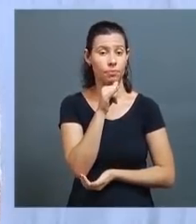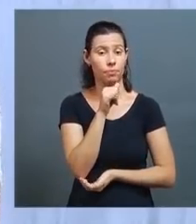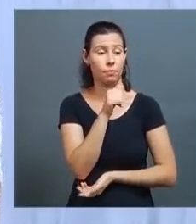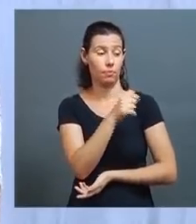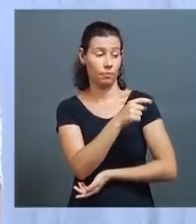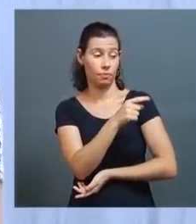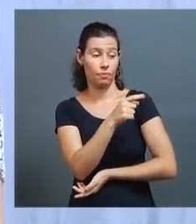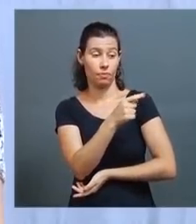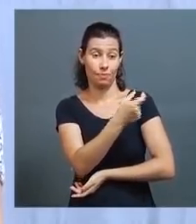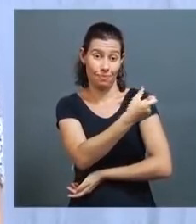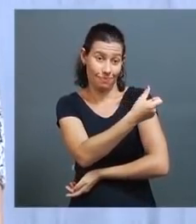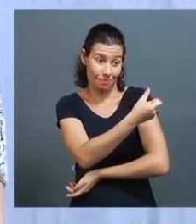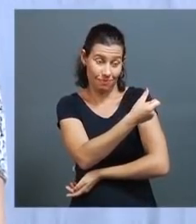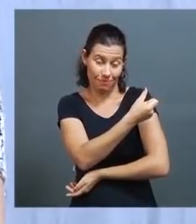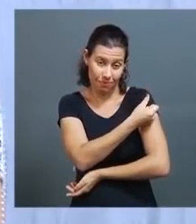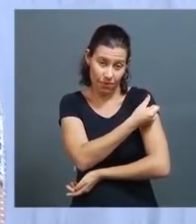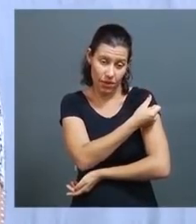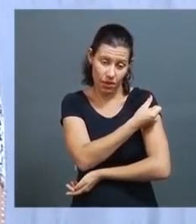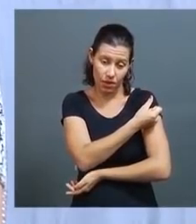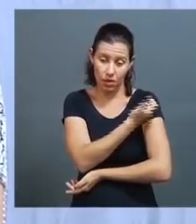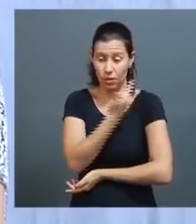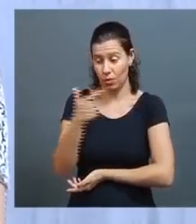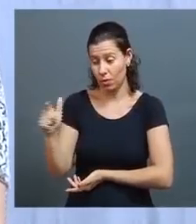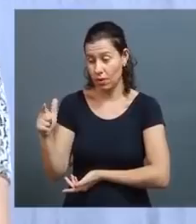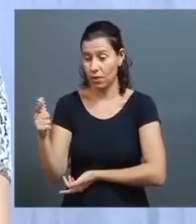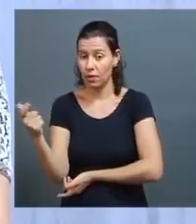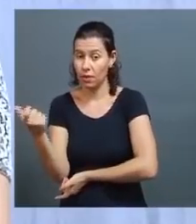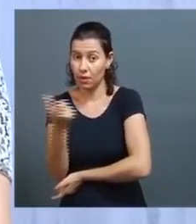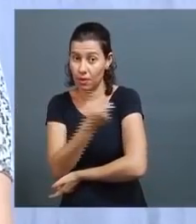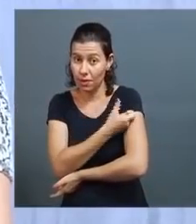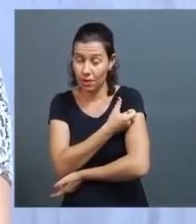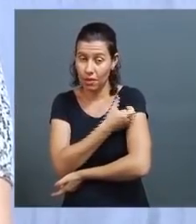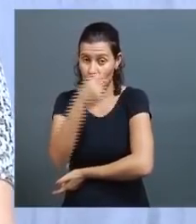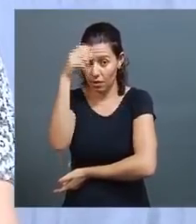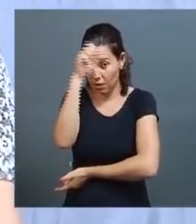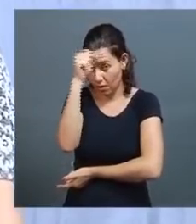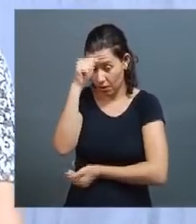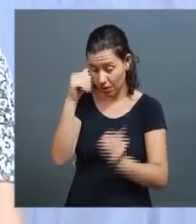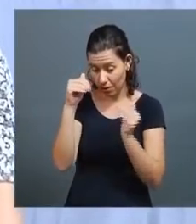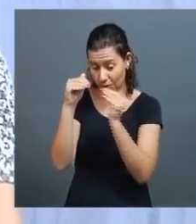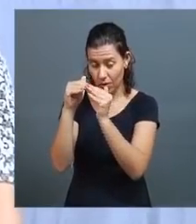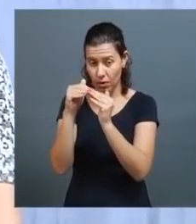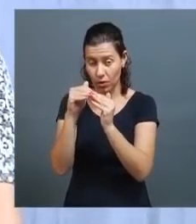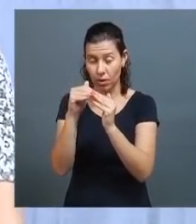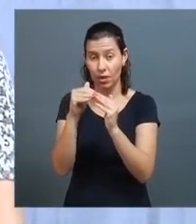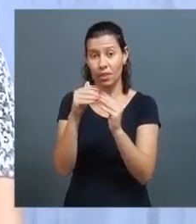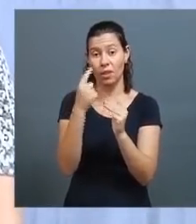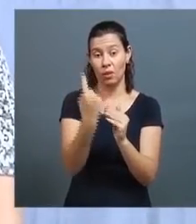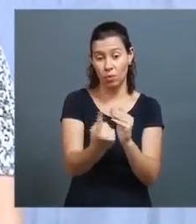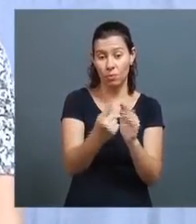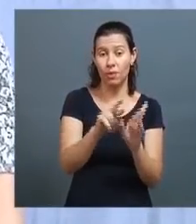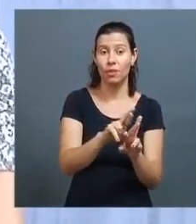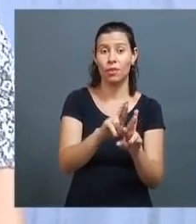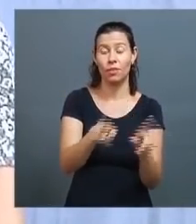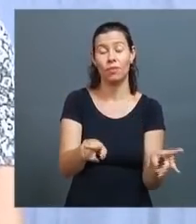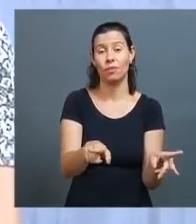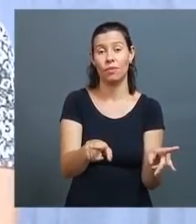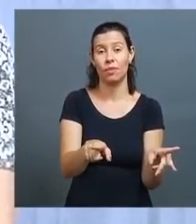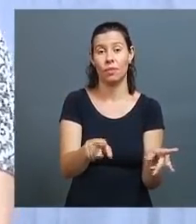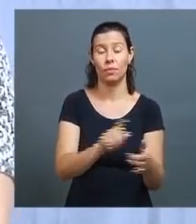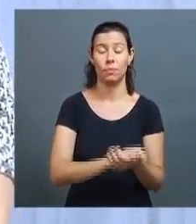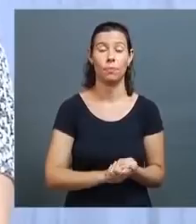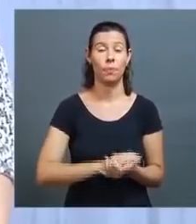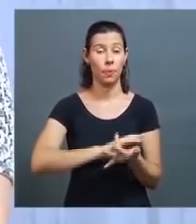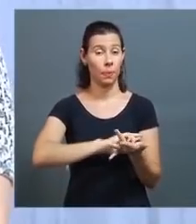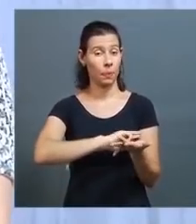faixa etária. Então, crianças que entram na escola e não conseguem aprender da mesma maneira que as outras. E aí nós temos